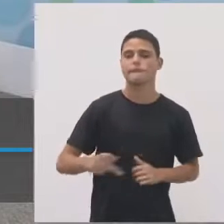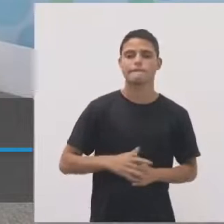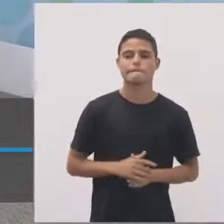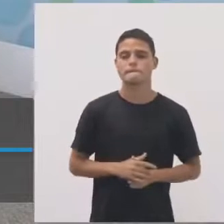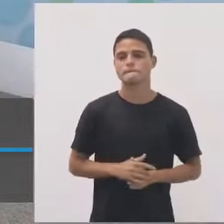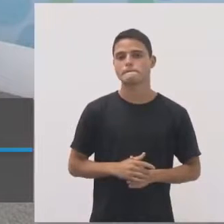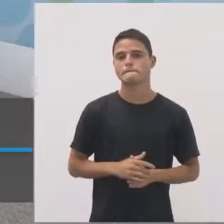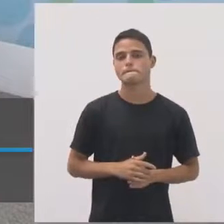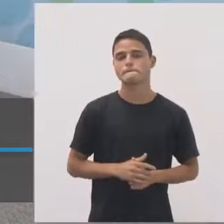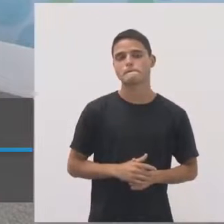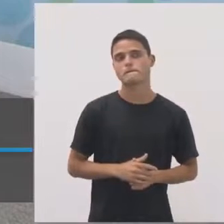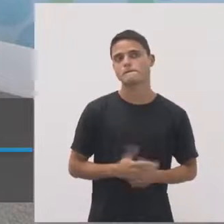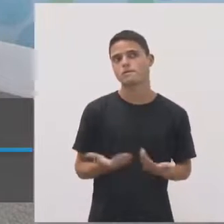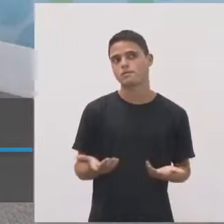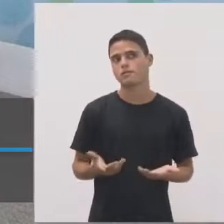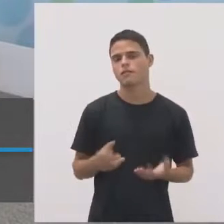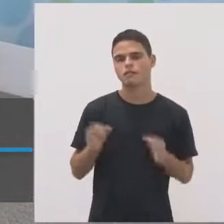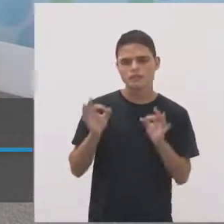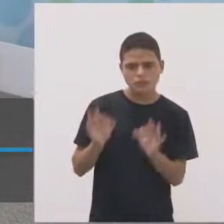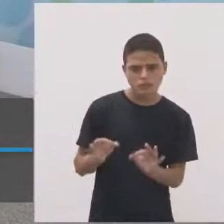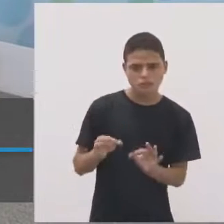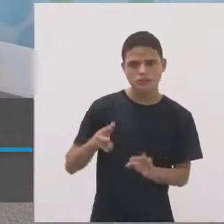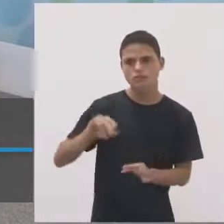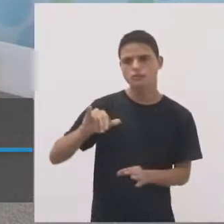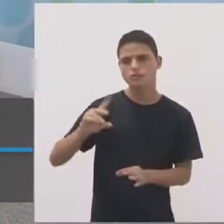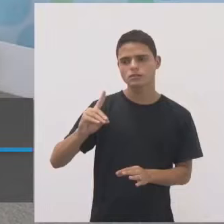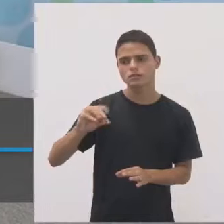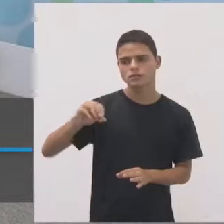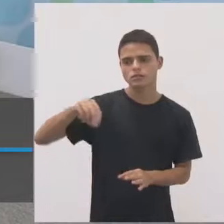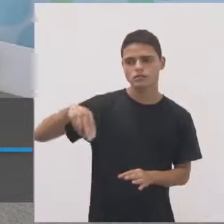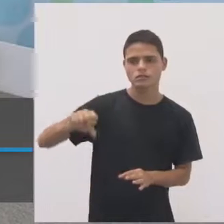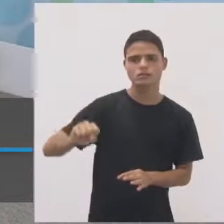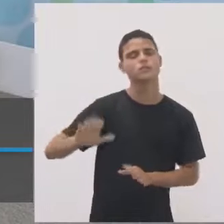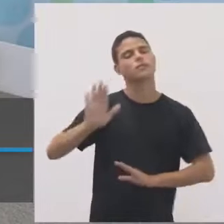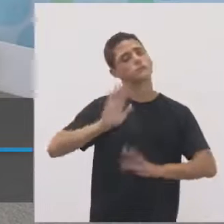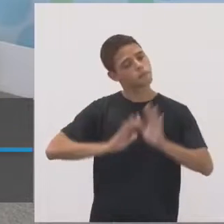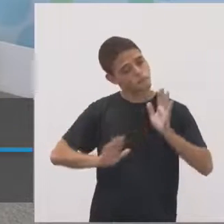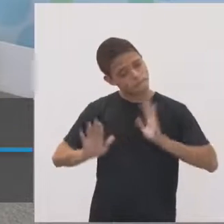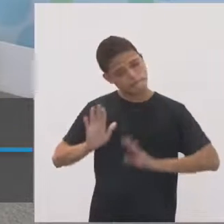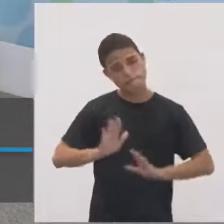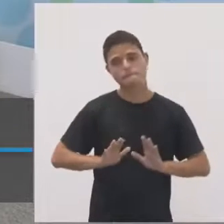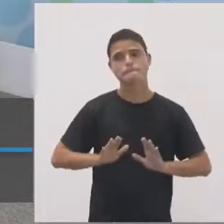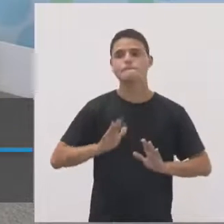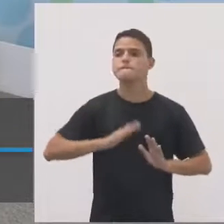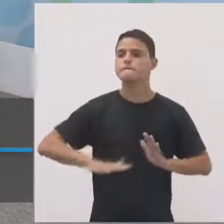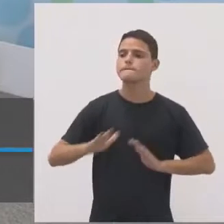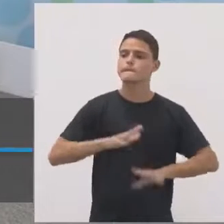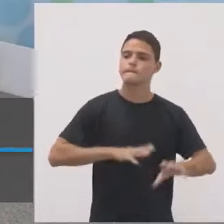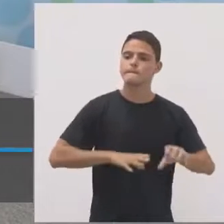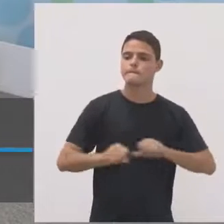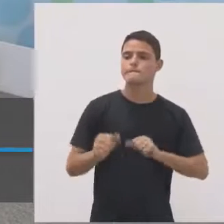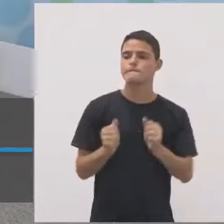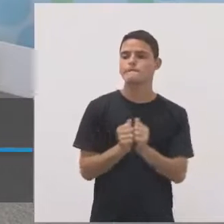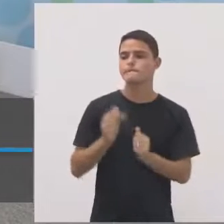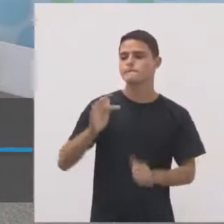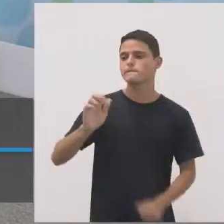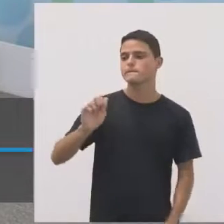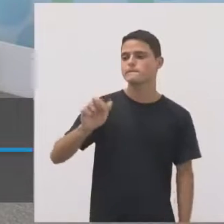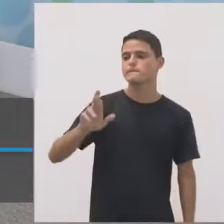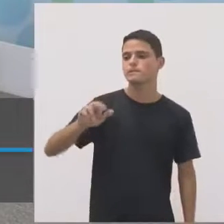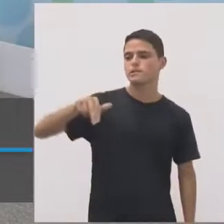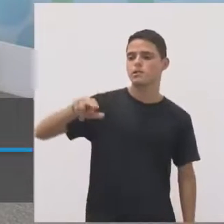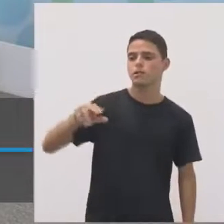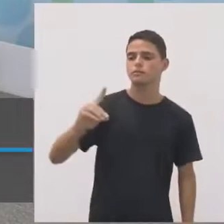Não necessariamente vem com o Windows, então vocês têm que tomar esse cuidado. Aí, todas as formações que a gente faz junto com o Fernando, com o pessoal da